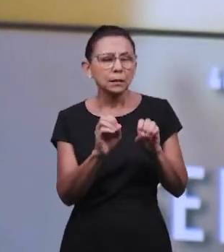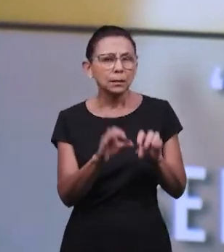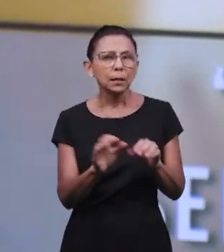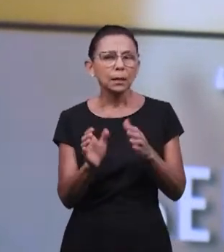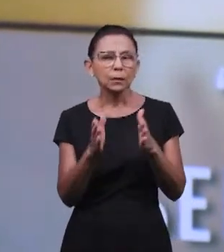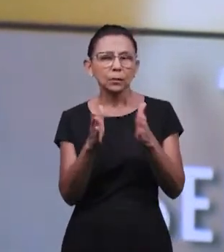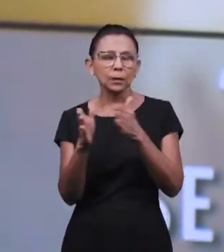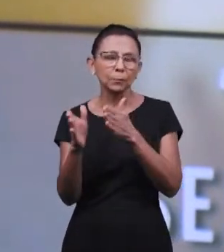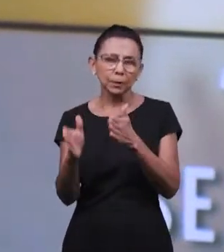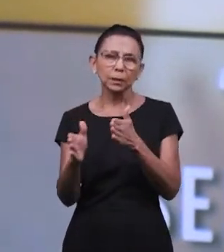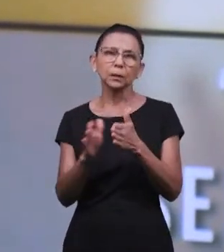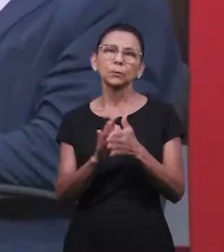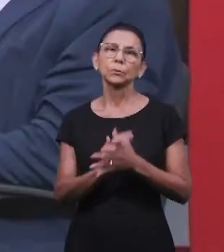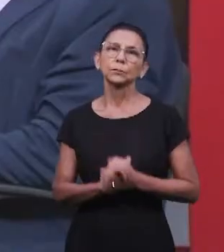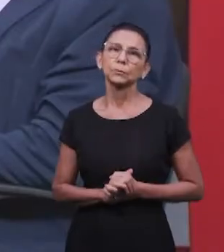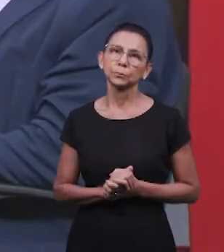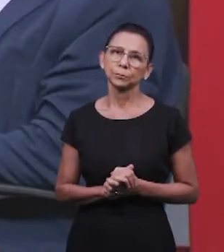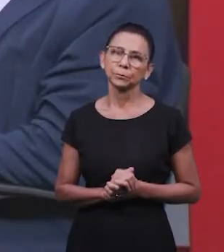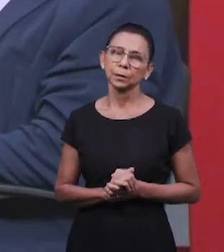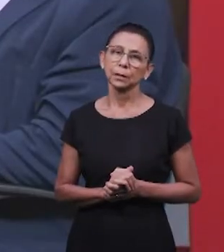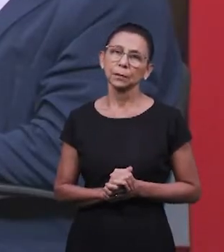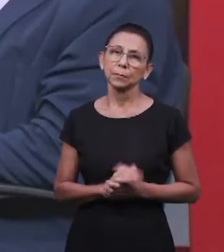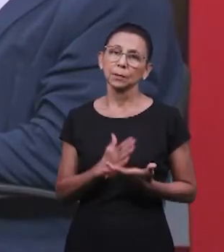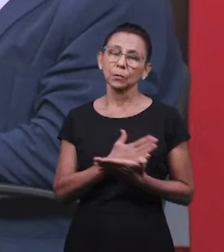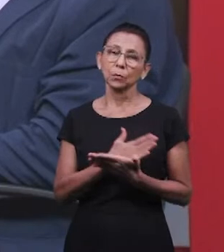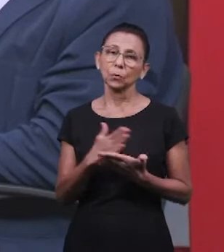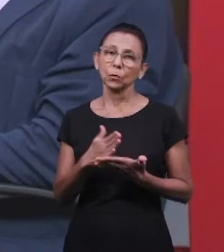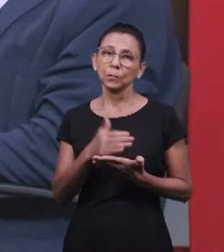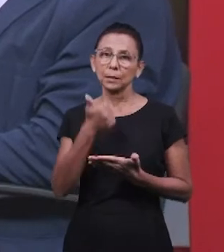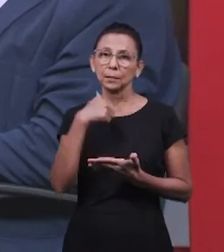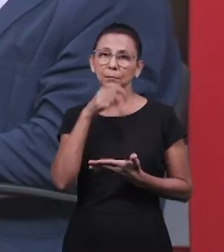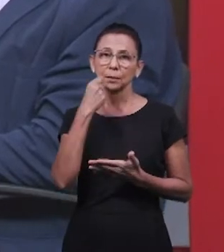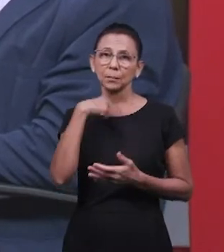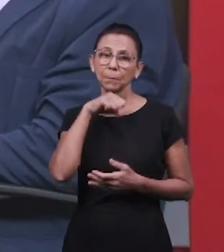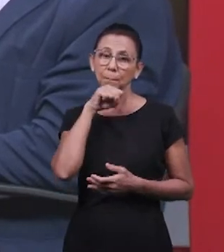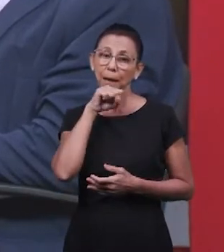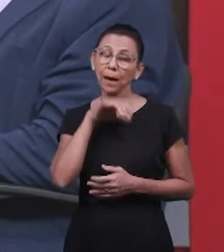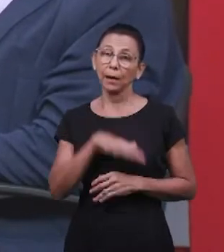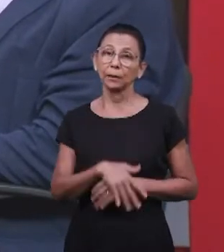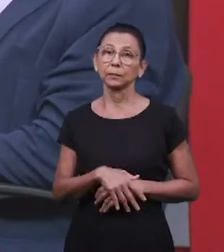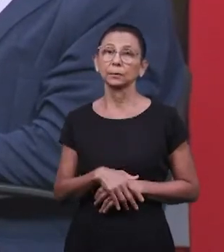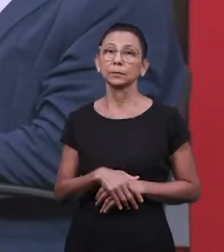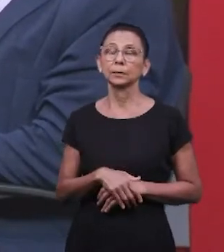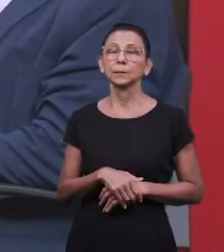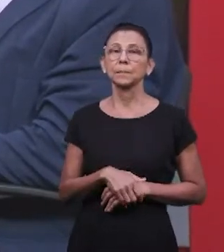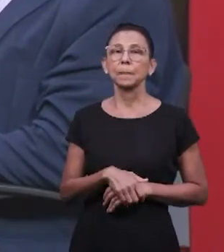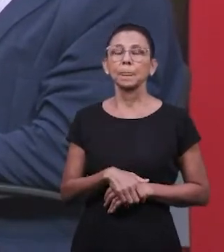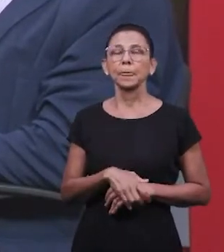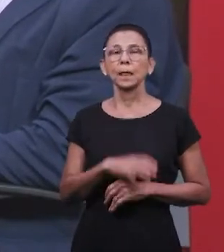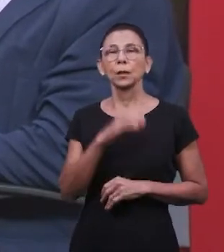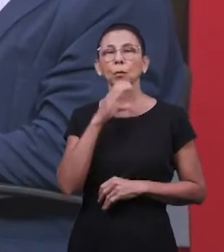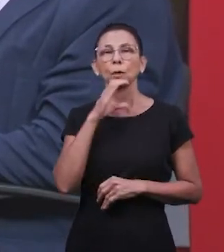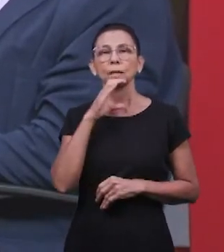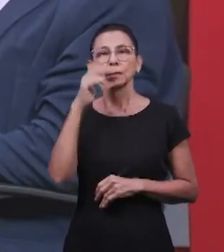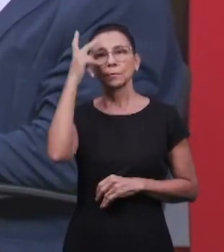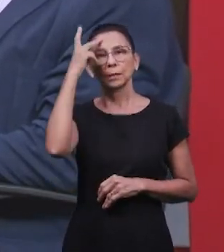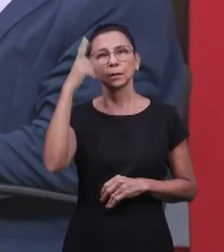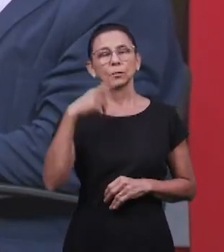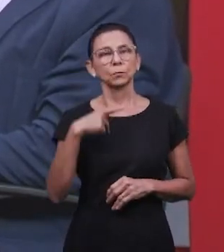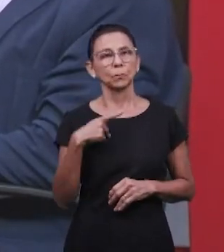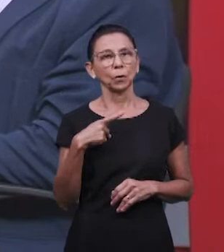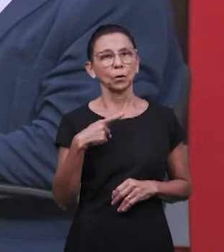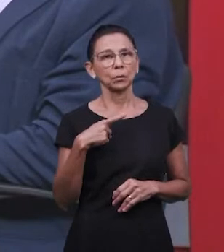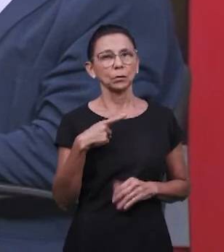exemplo é um recurso primordial. Se pegar lá nas ciências humanas, eles vão falar da alteridade, a constituição com o outro, mas a Bíblia